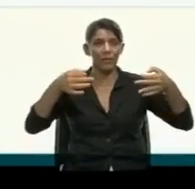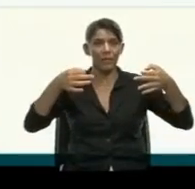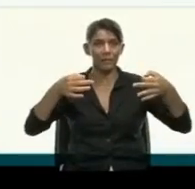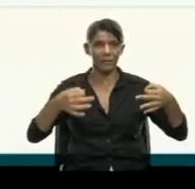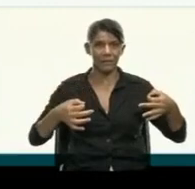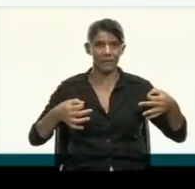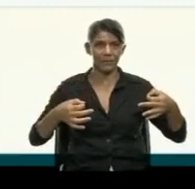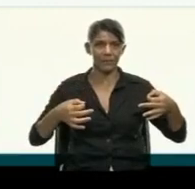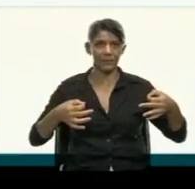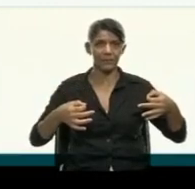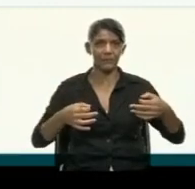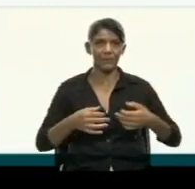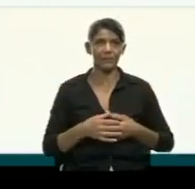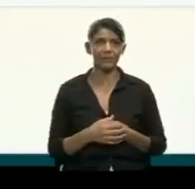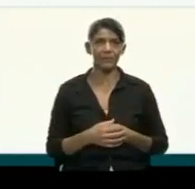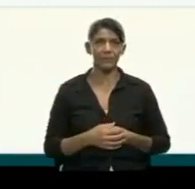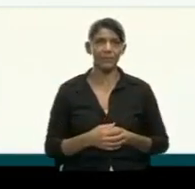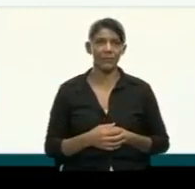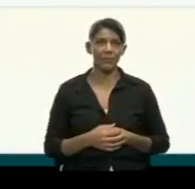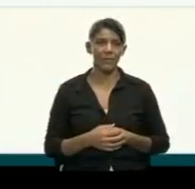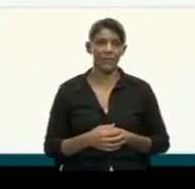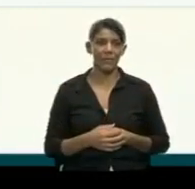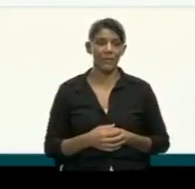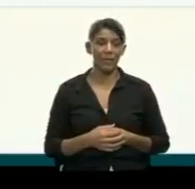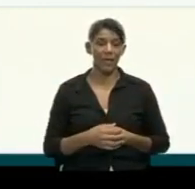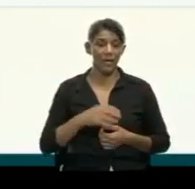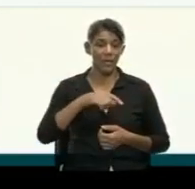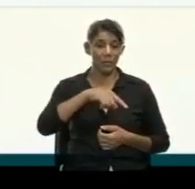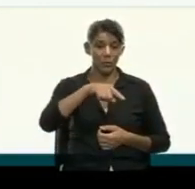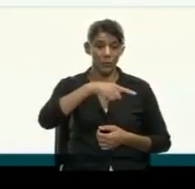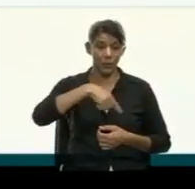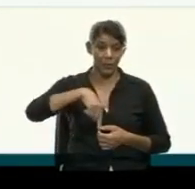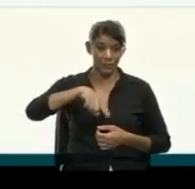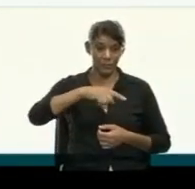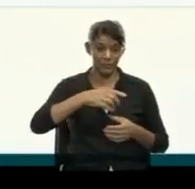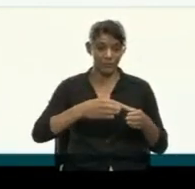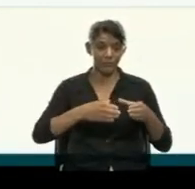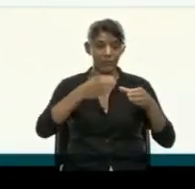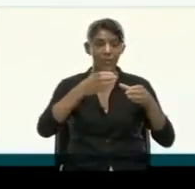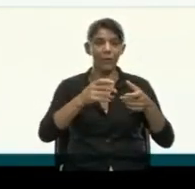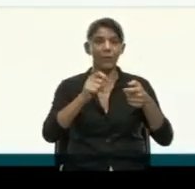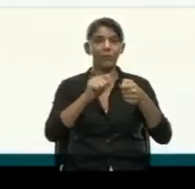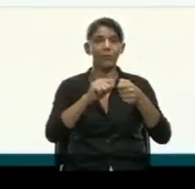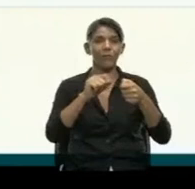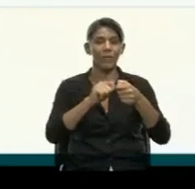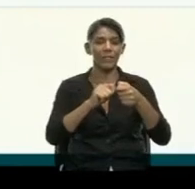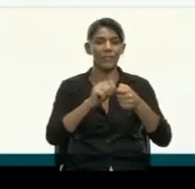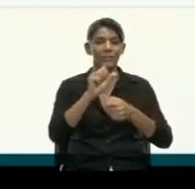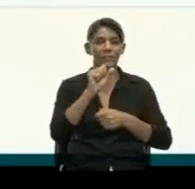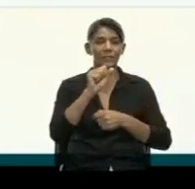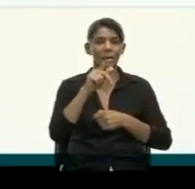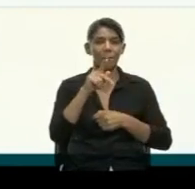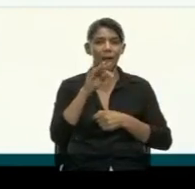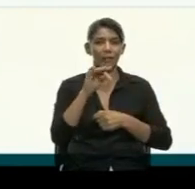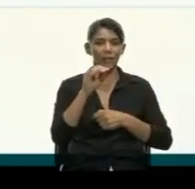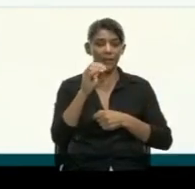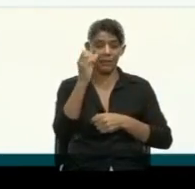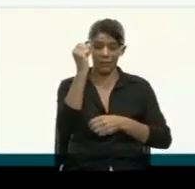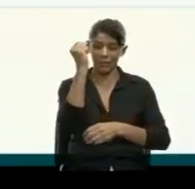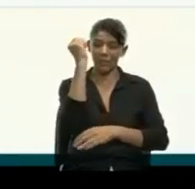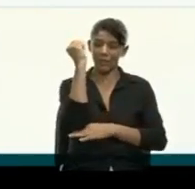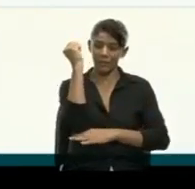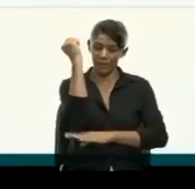volta dele, de acordo com o projeto, eu construo a minha sapata. Tudo bem? Então, essa foto a gente viu na